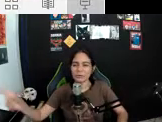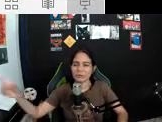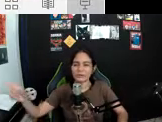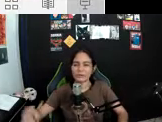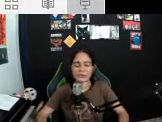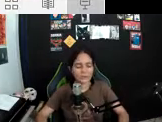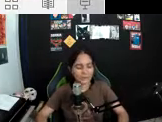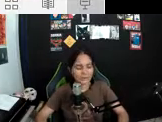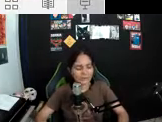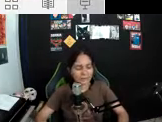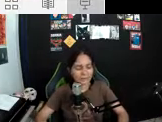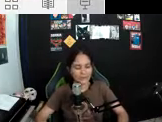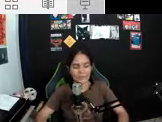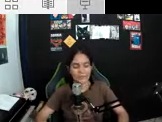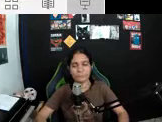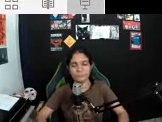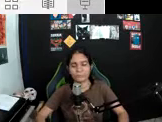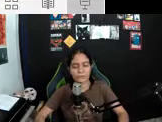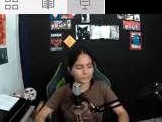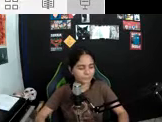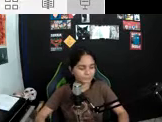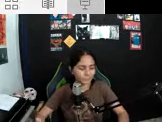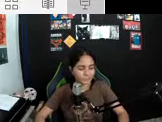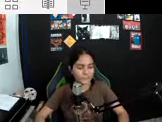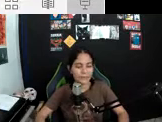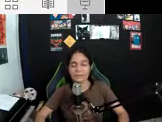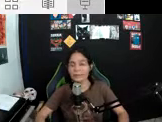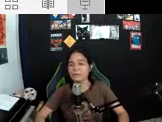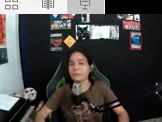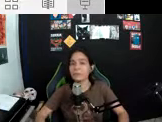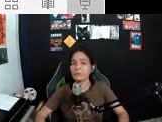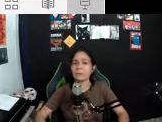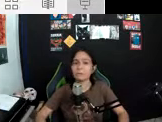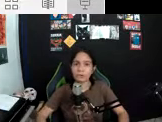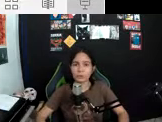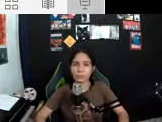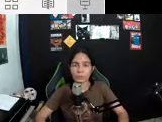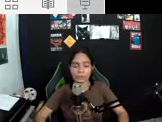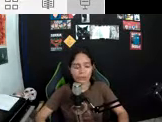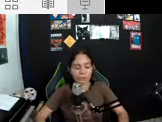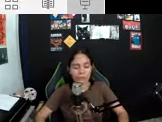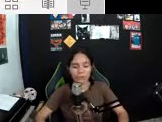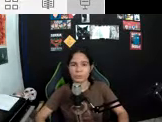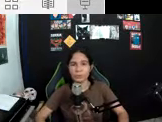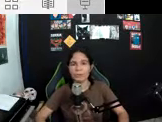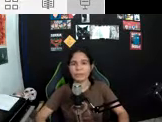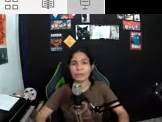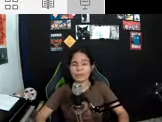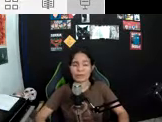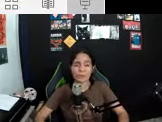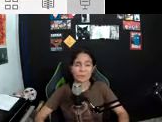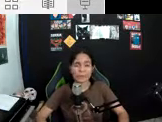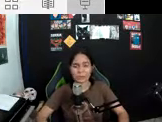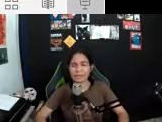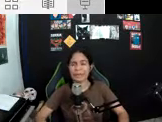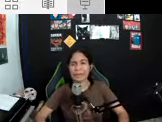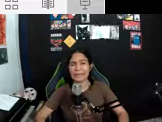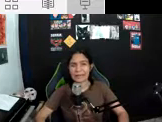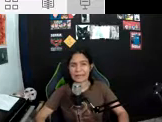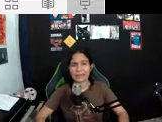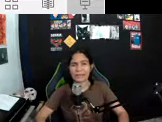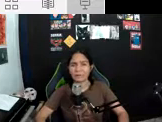tal, ó, tô te vendo aqui, ó, na rede social. Então, isso é uma postura totalmente inadequada,